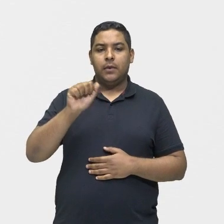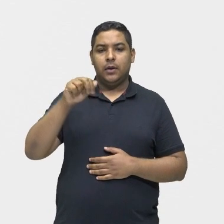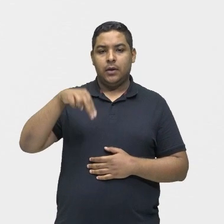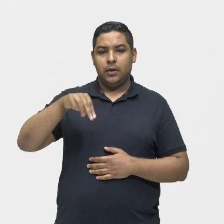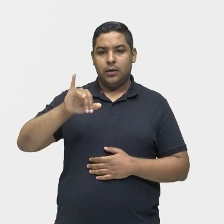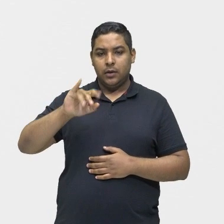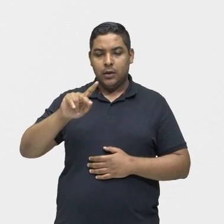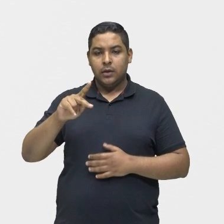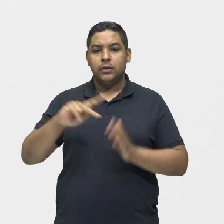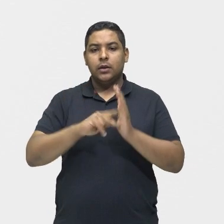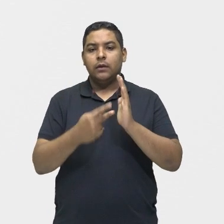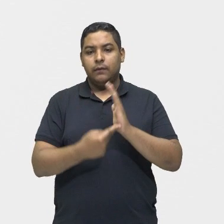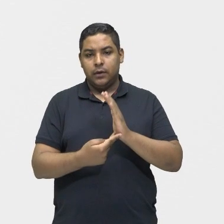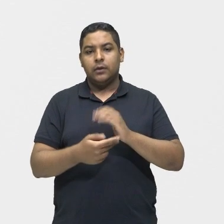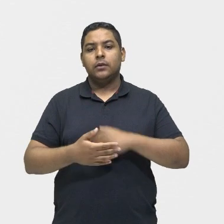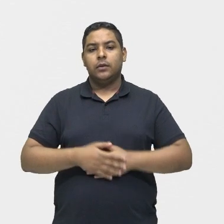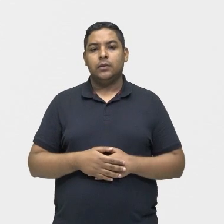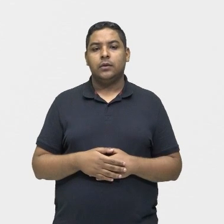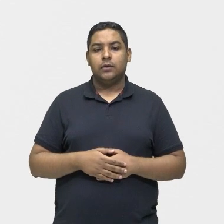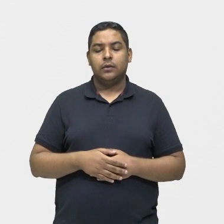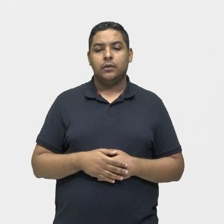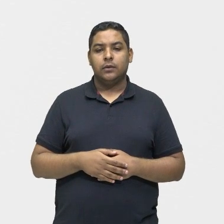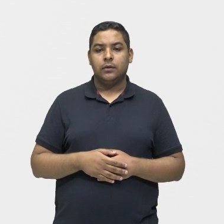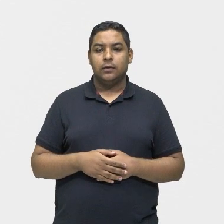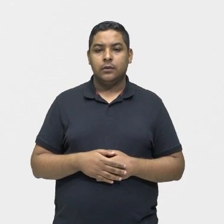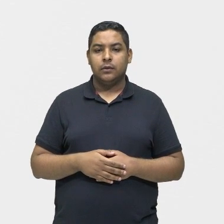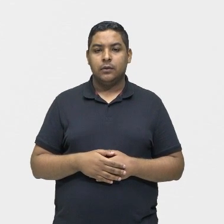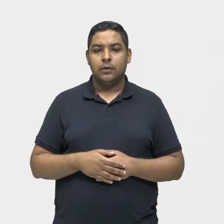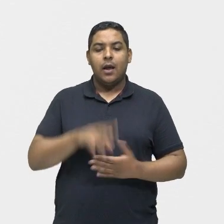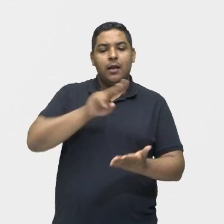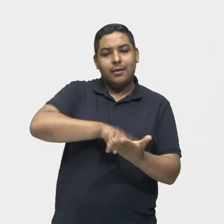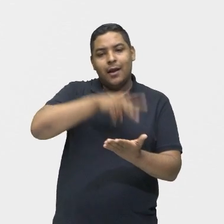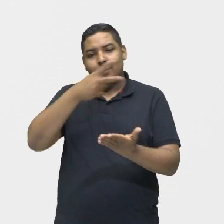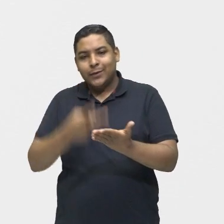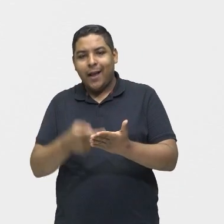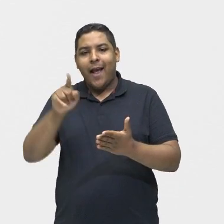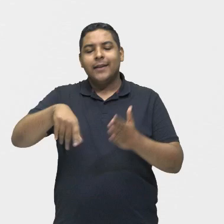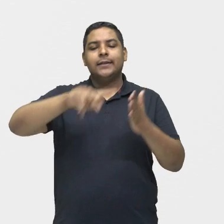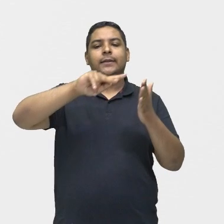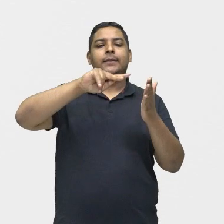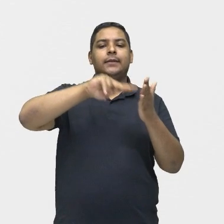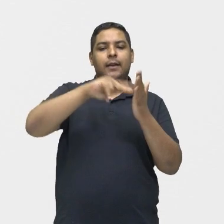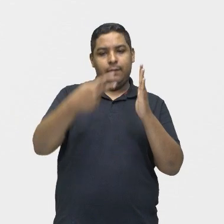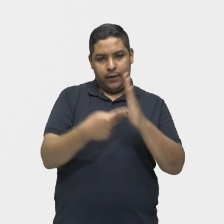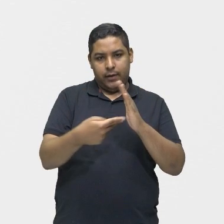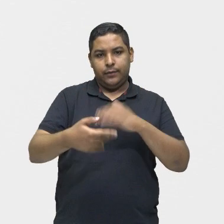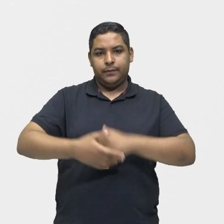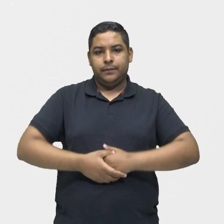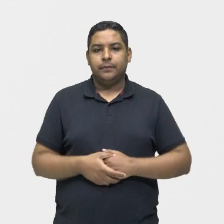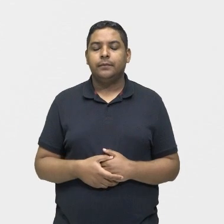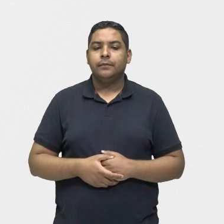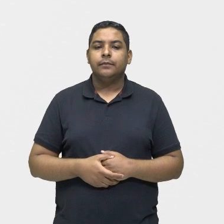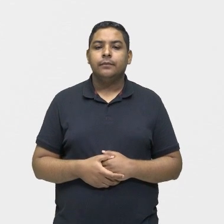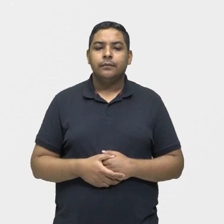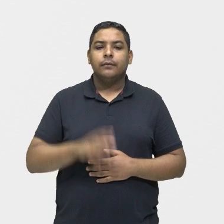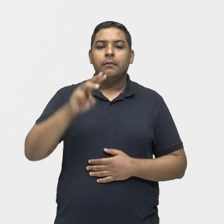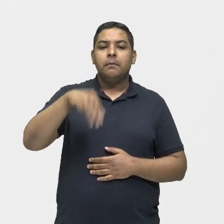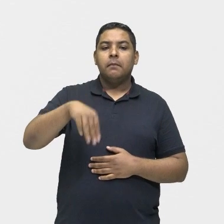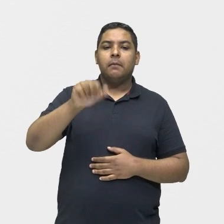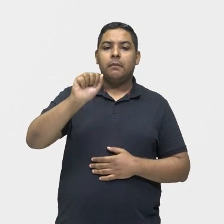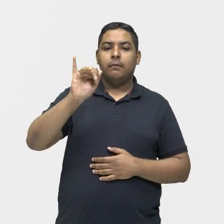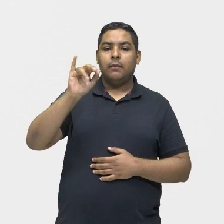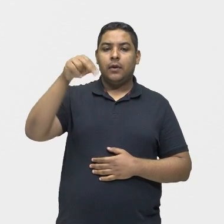também um substantivo, né, e significa, a tradução seria significado. Aí nós temos main, que